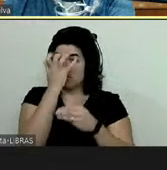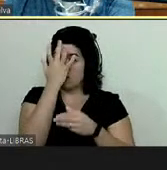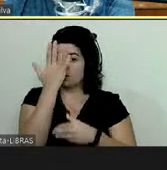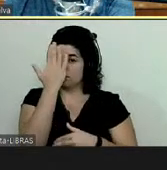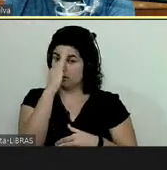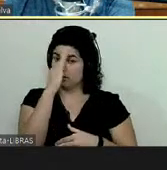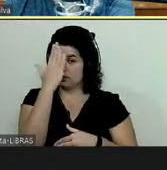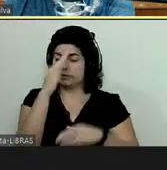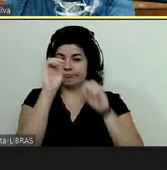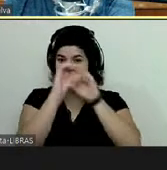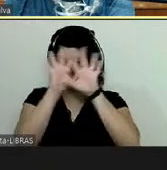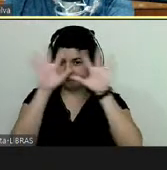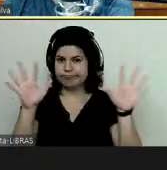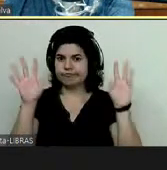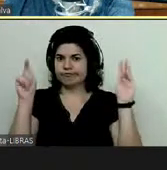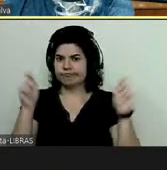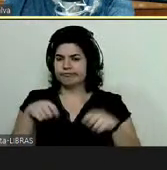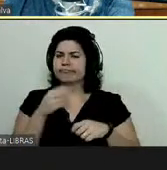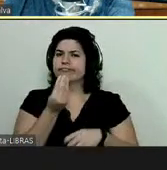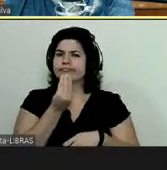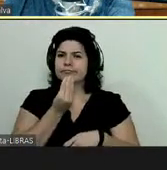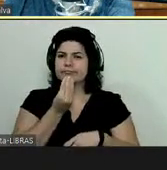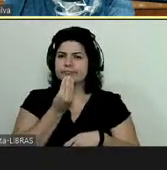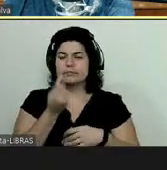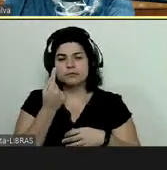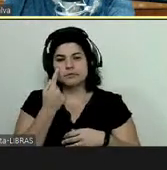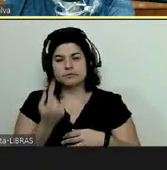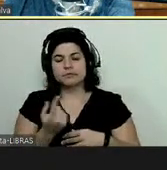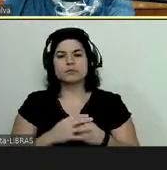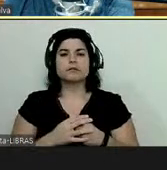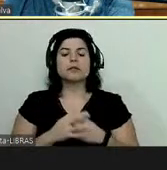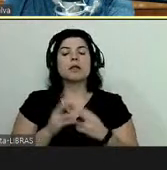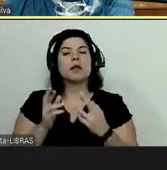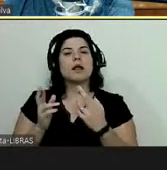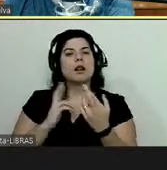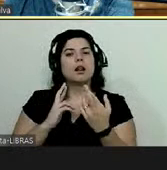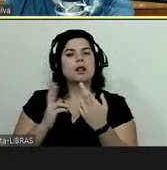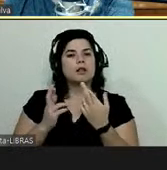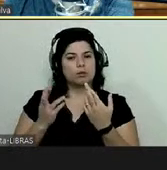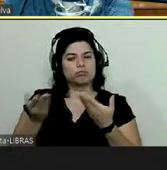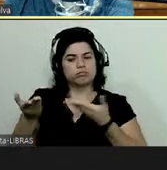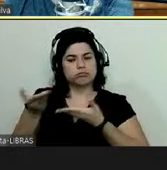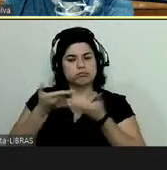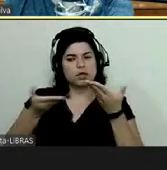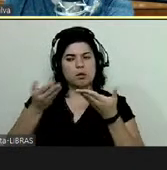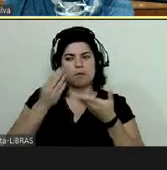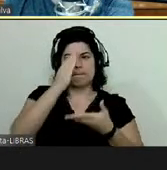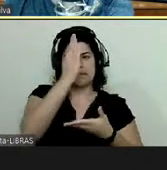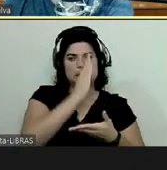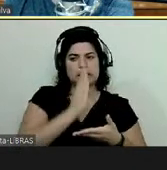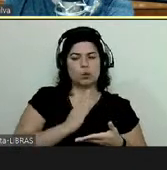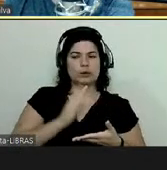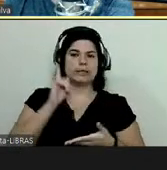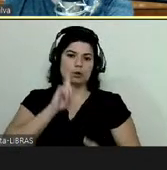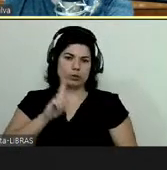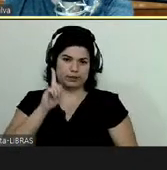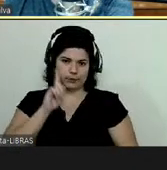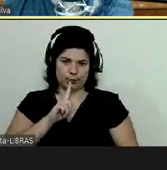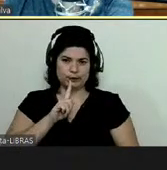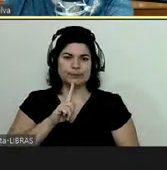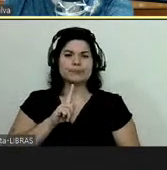fácil e é sempre mais óbvio né vamos assim a relação dos Estados Unidos e do Brasil por exemplo